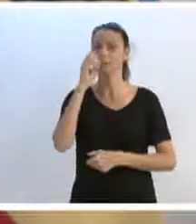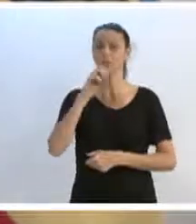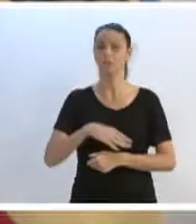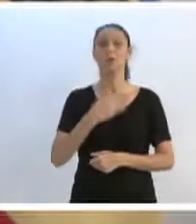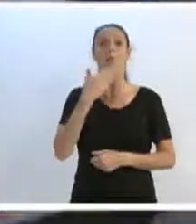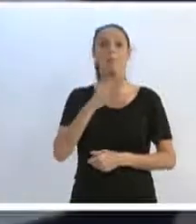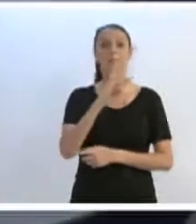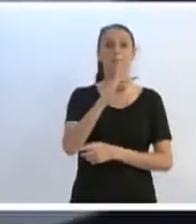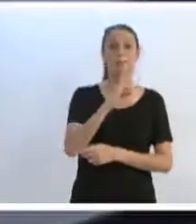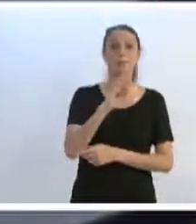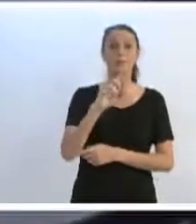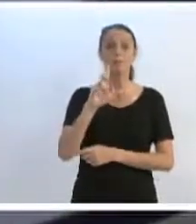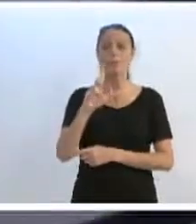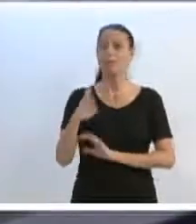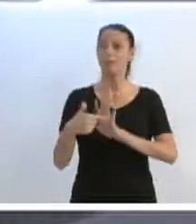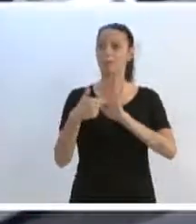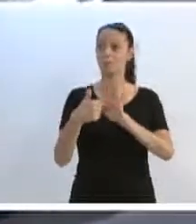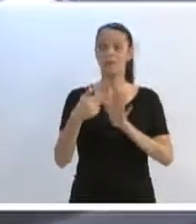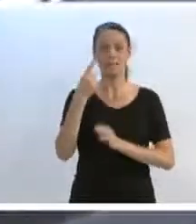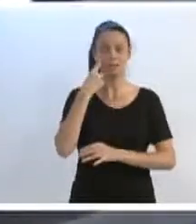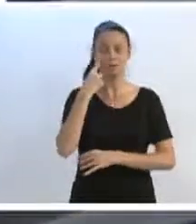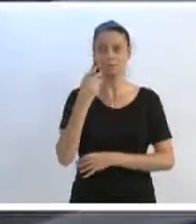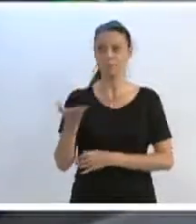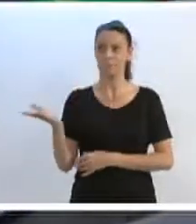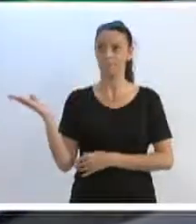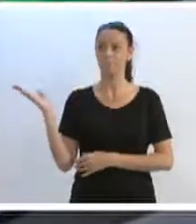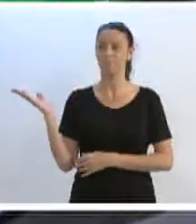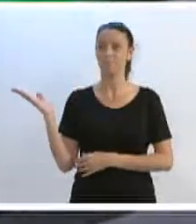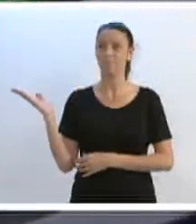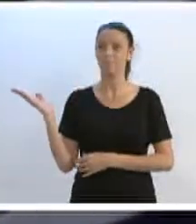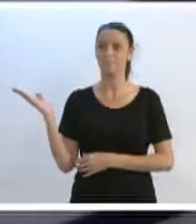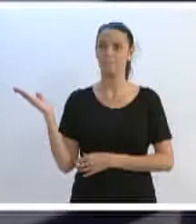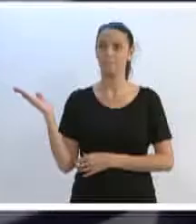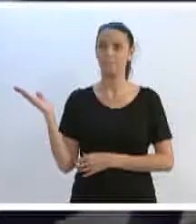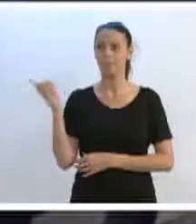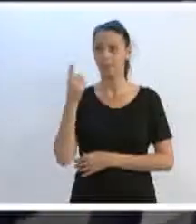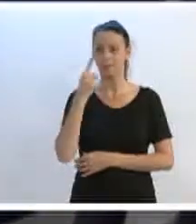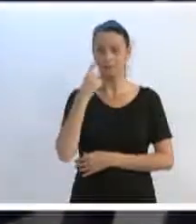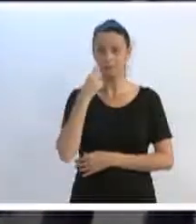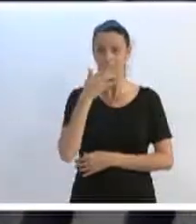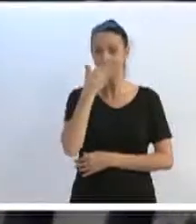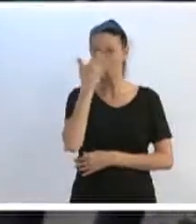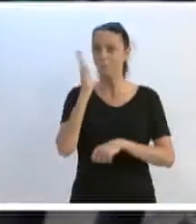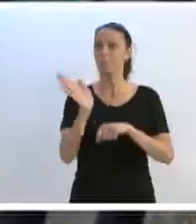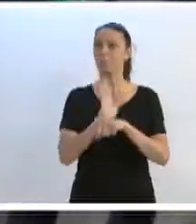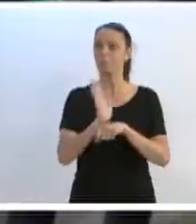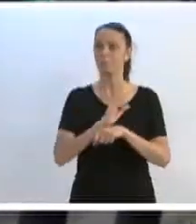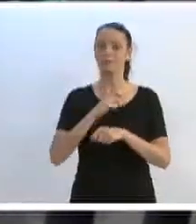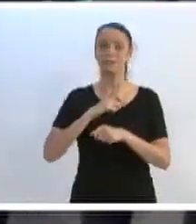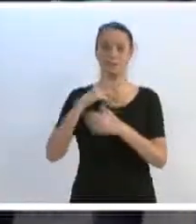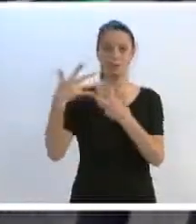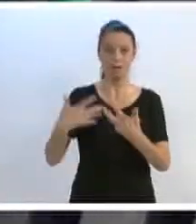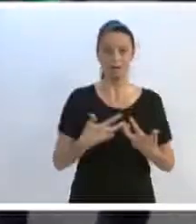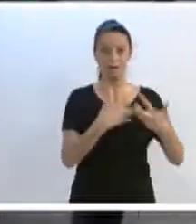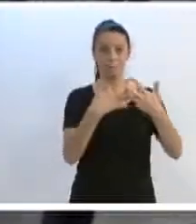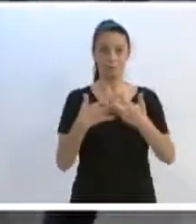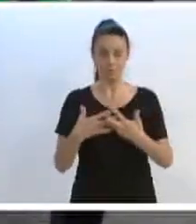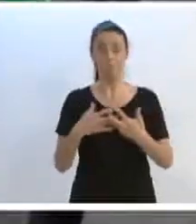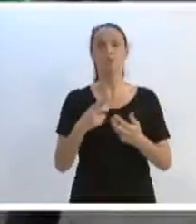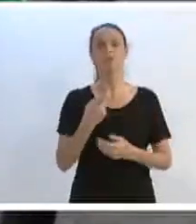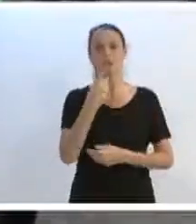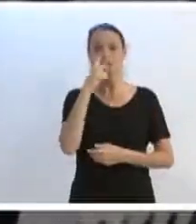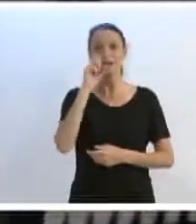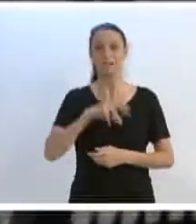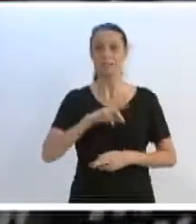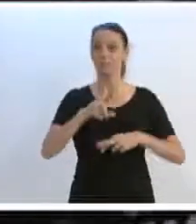que pudesse soltar aqui, um videozinho curto. Como vocês podem acompanhar nesse vídeo, a gente tem um caminhão da coleta seletiva que está